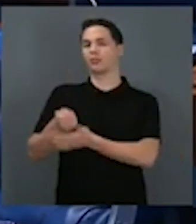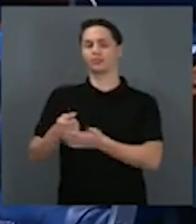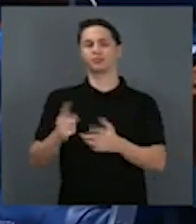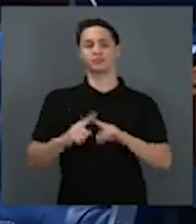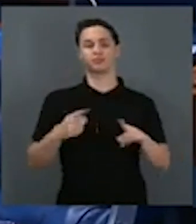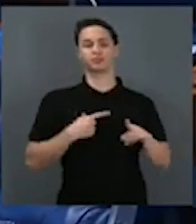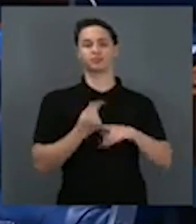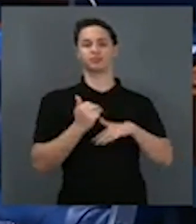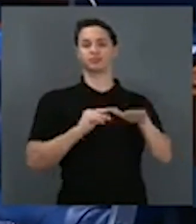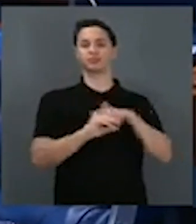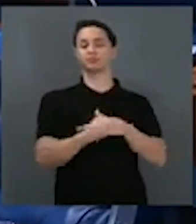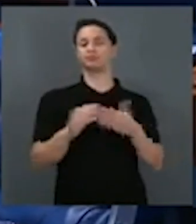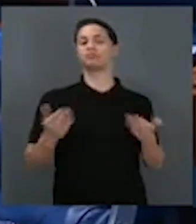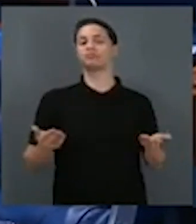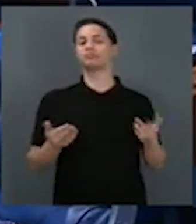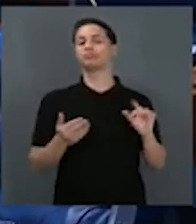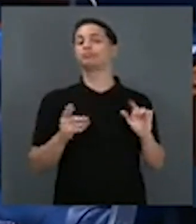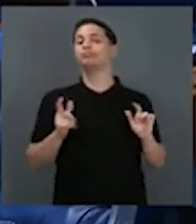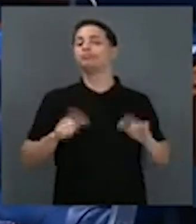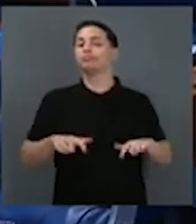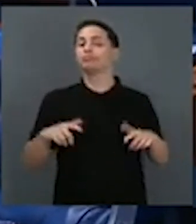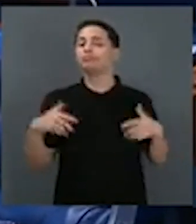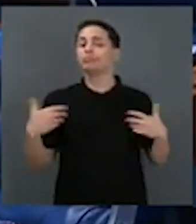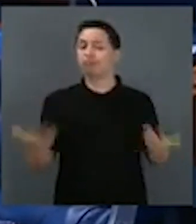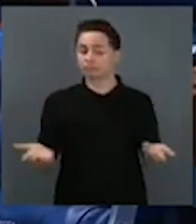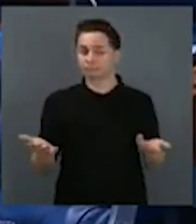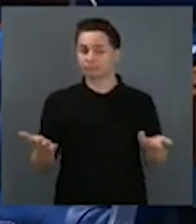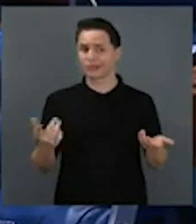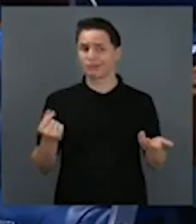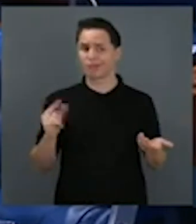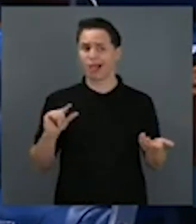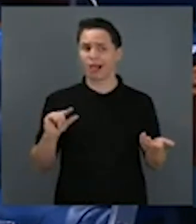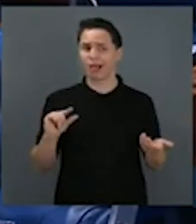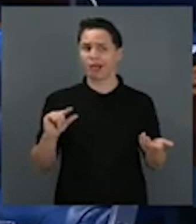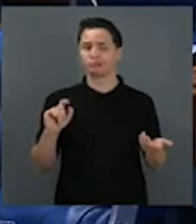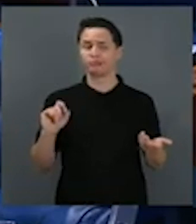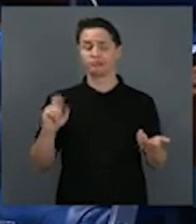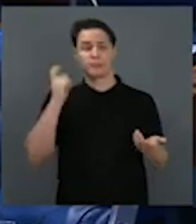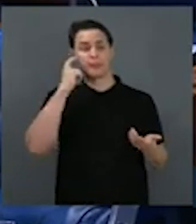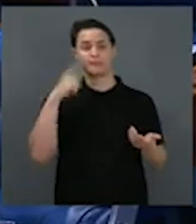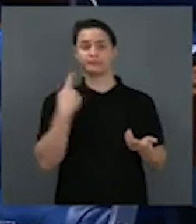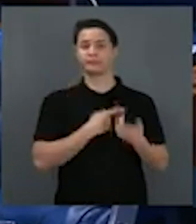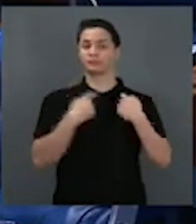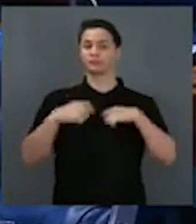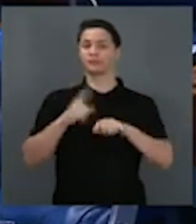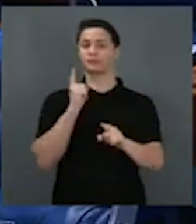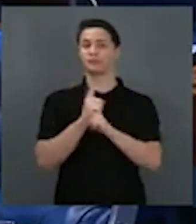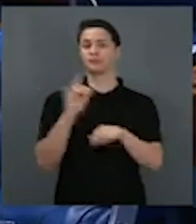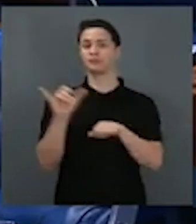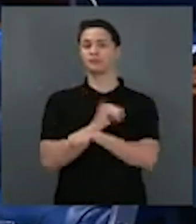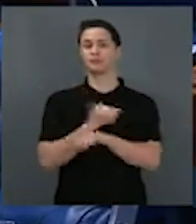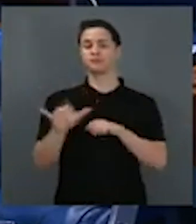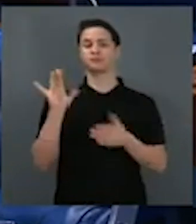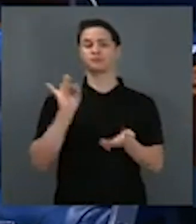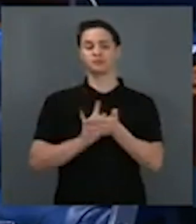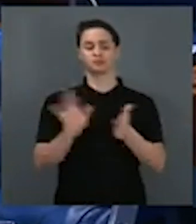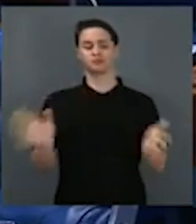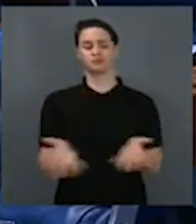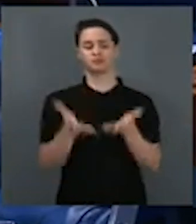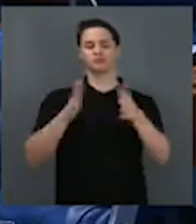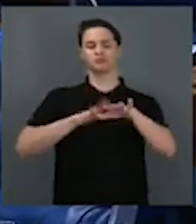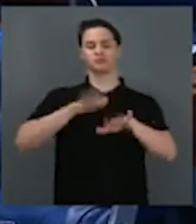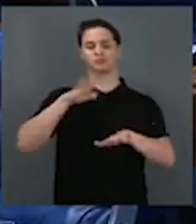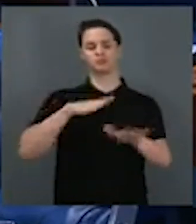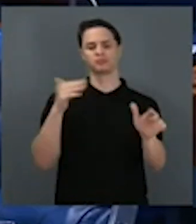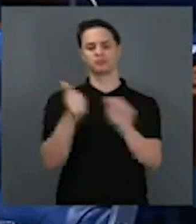medalhas. Mas o investimento no esporte, no atleta, é muito pequeno. Então a gente precisa encontrar mecanismos para poder realmente incentivar cada vez